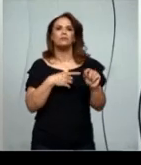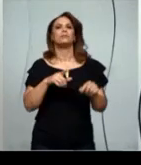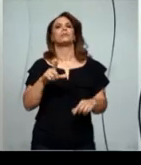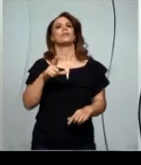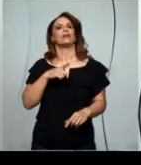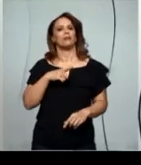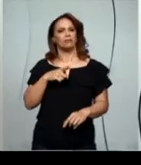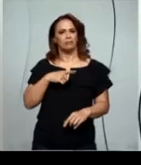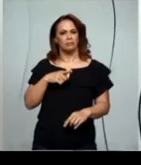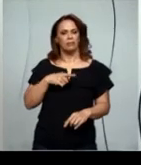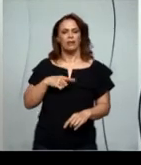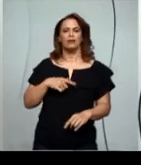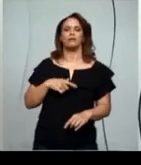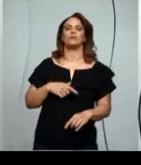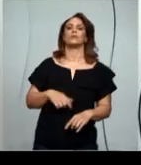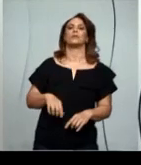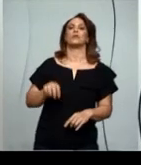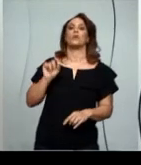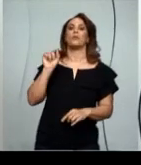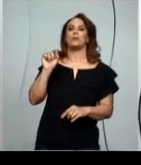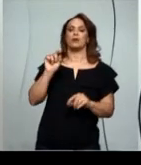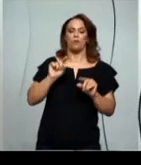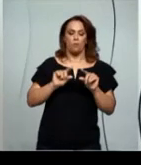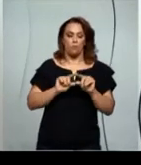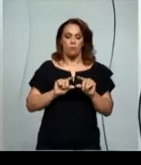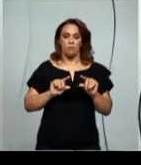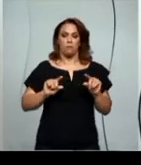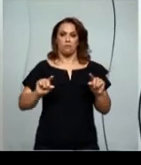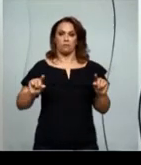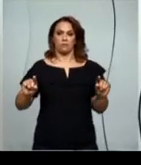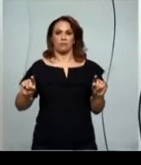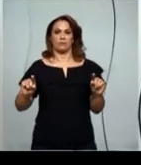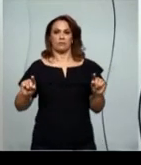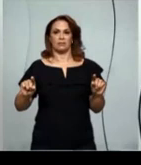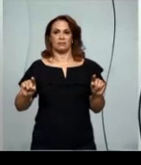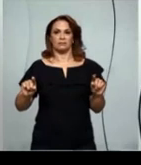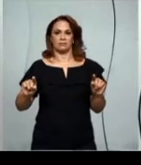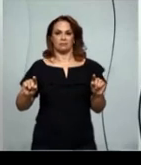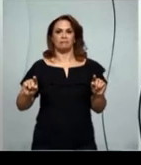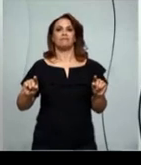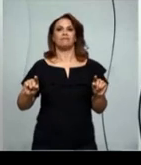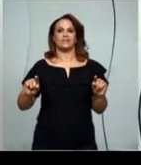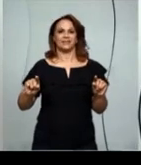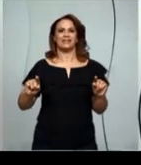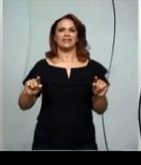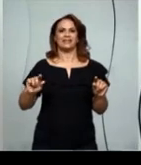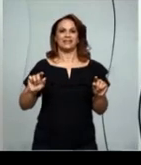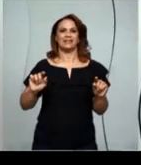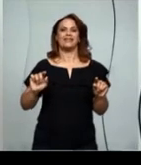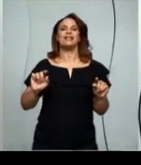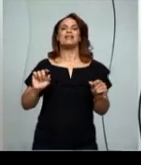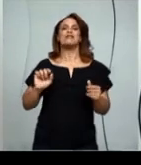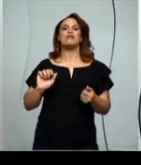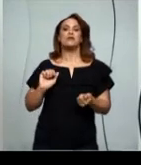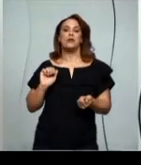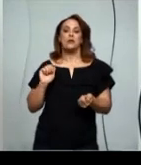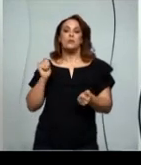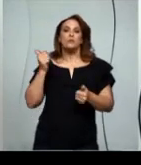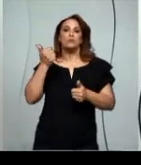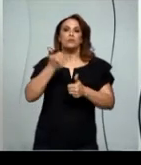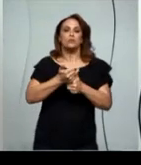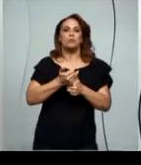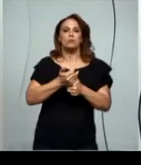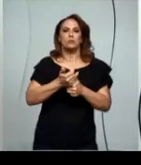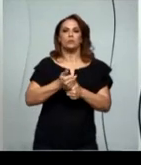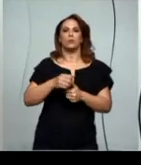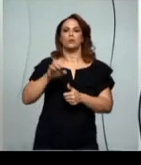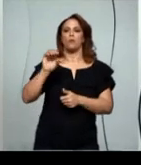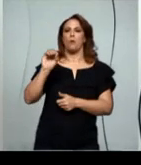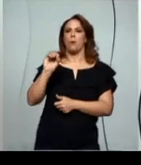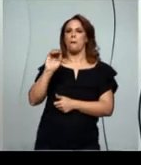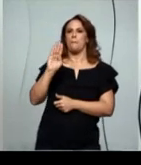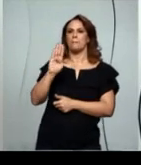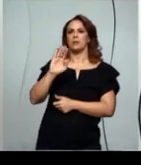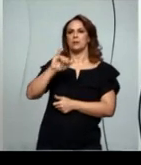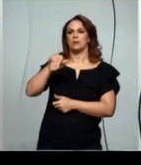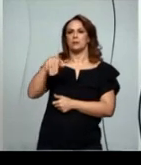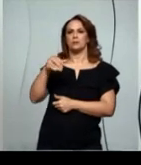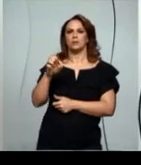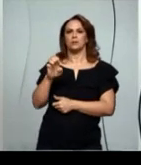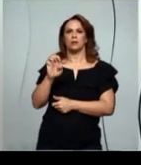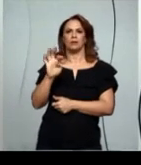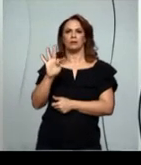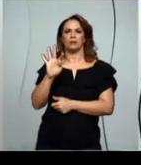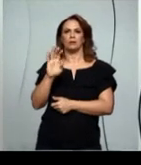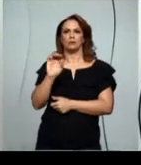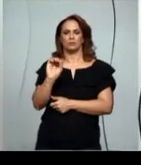uma frase. Nós temos uma oração na posição de objeto, certo? Então, eu tenho aqui esse verbo no passado, eles